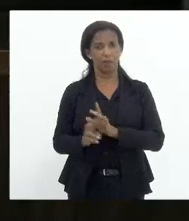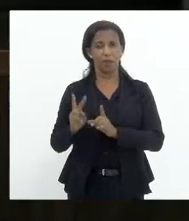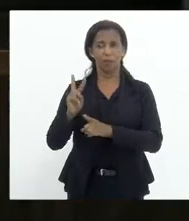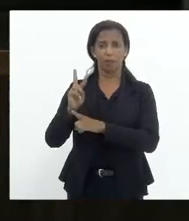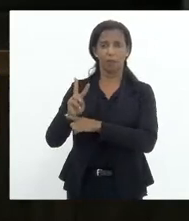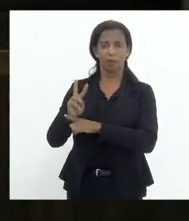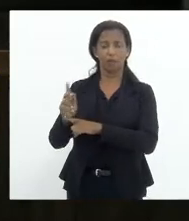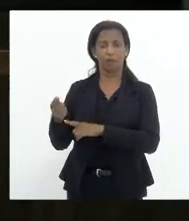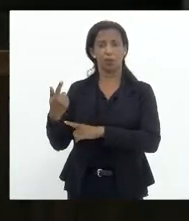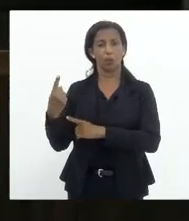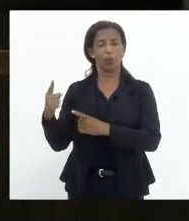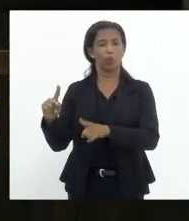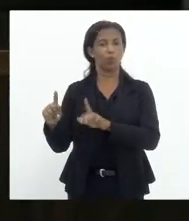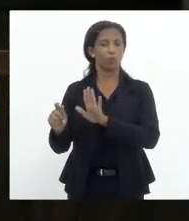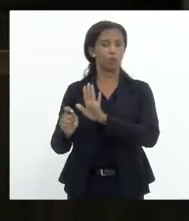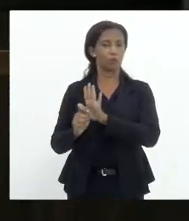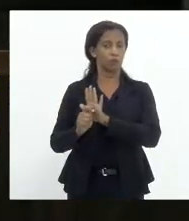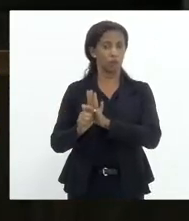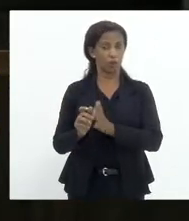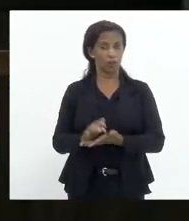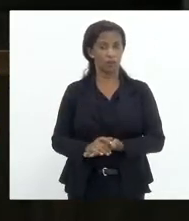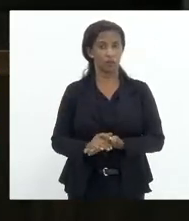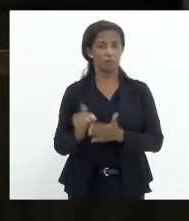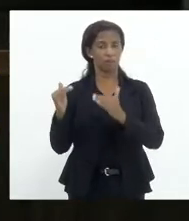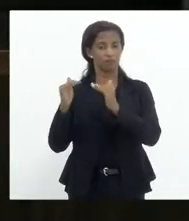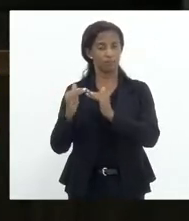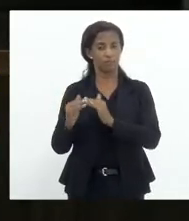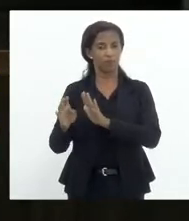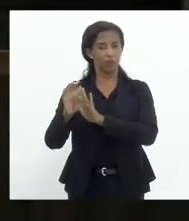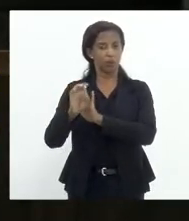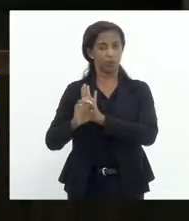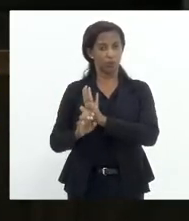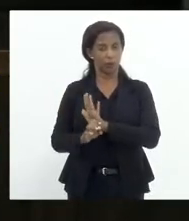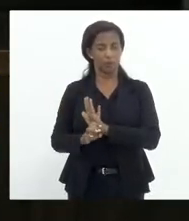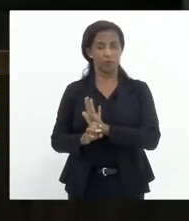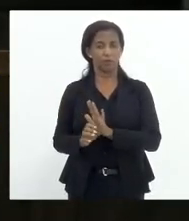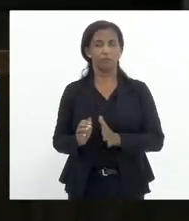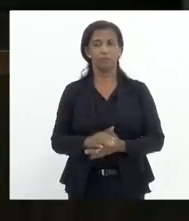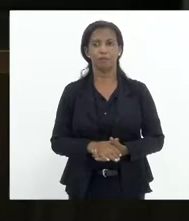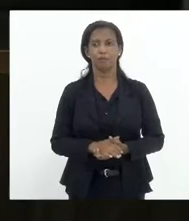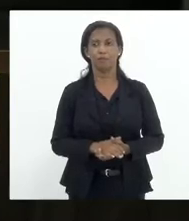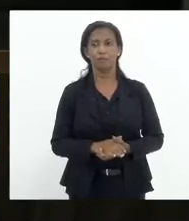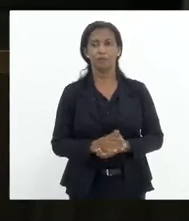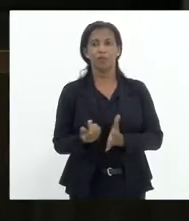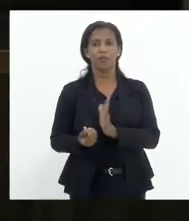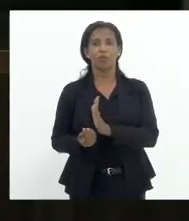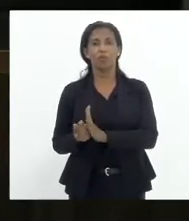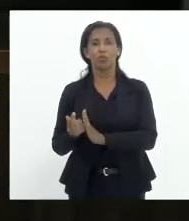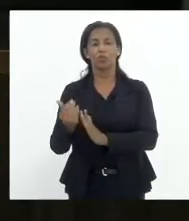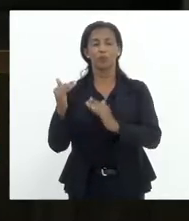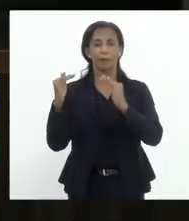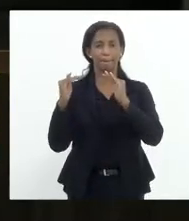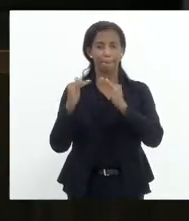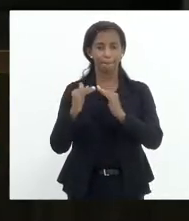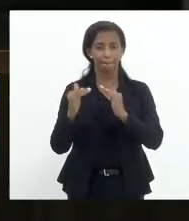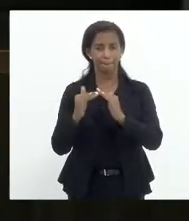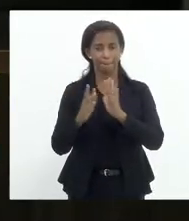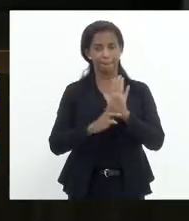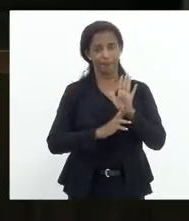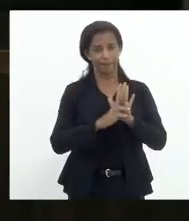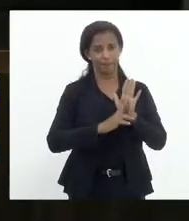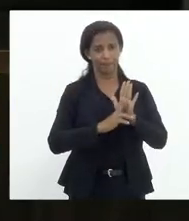prevenção ao uso de drogas e dependentes químicos é favorável com a emenda da comissão de concessão justiça e de orçamento favorável